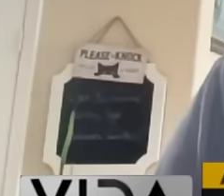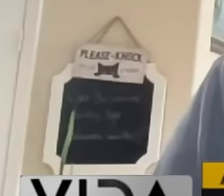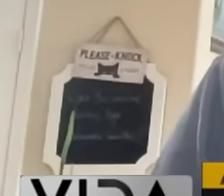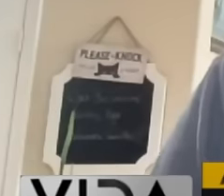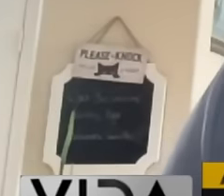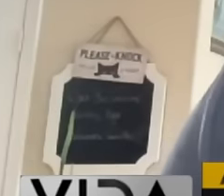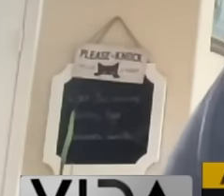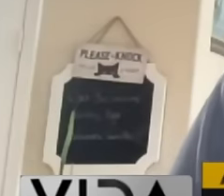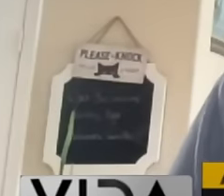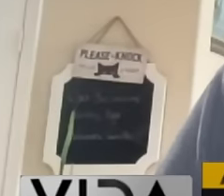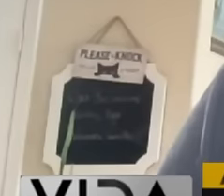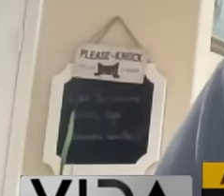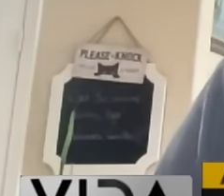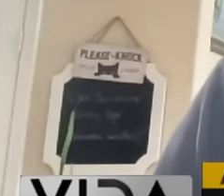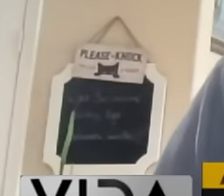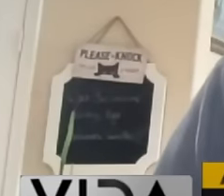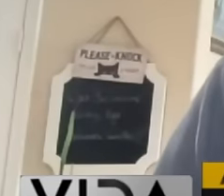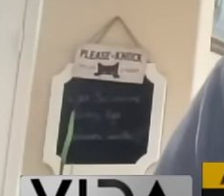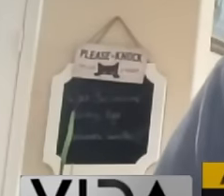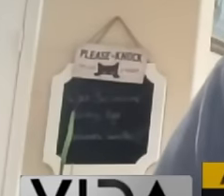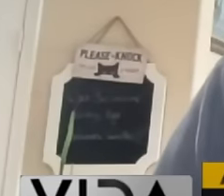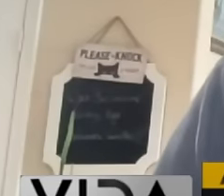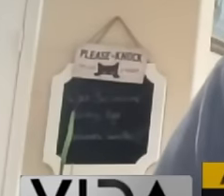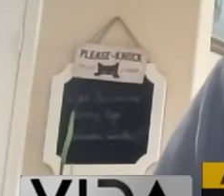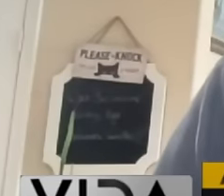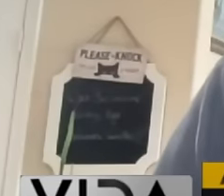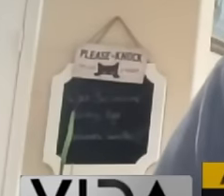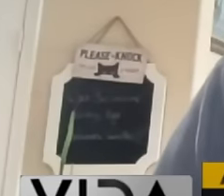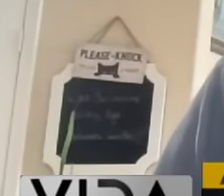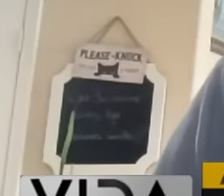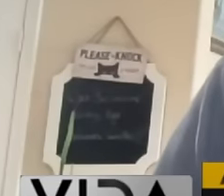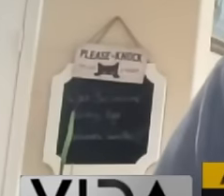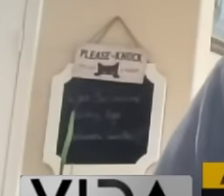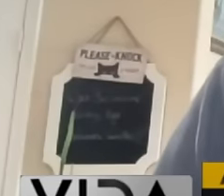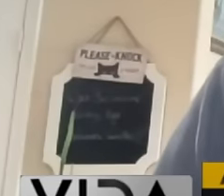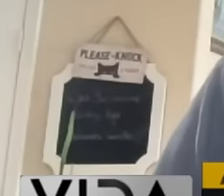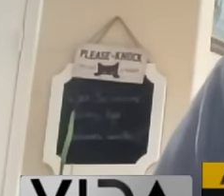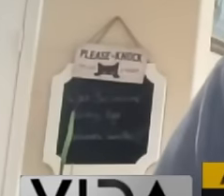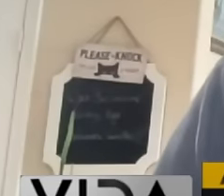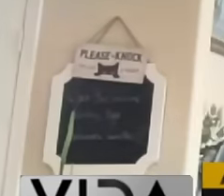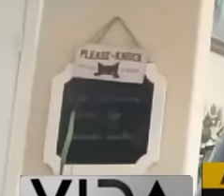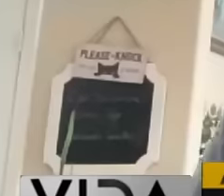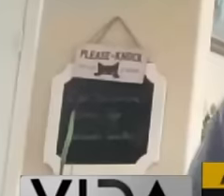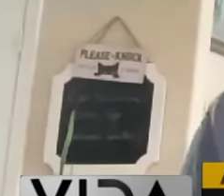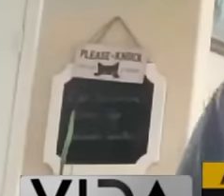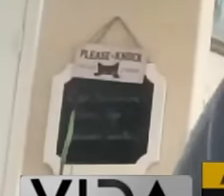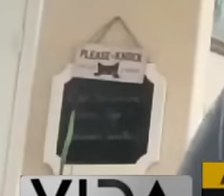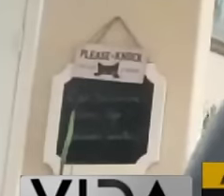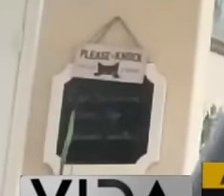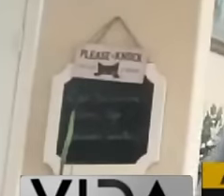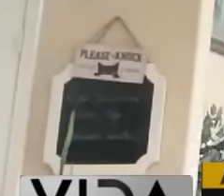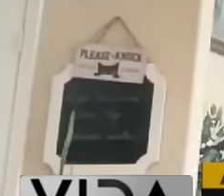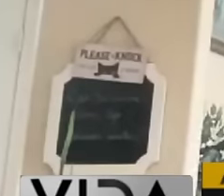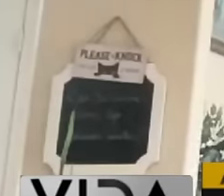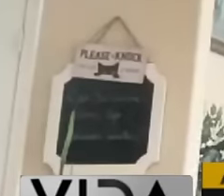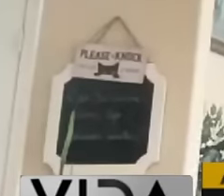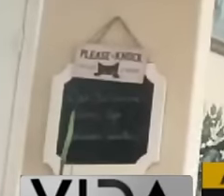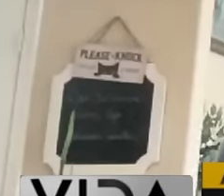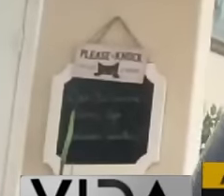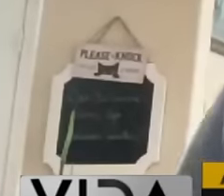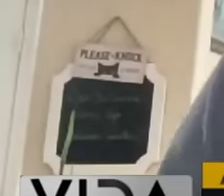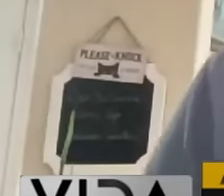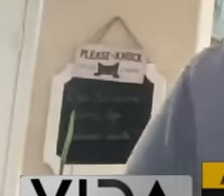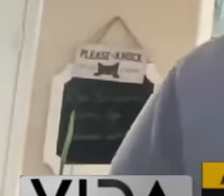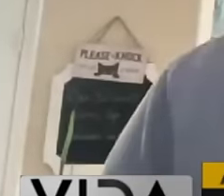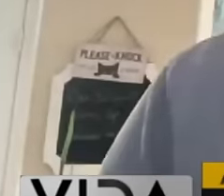urna? Perguntam sobre o juiz da Suprema Corte? Pergunta se você acha que o Trump é bandido, se o Trump não é bandido?